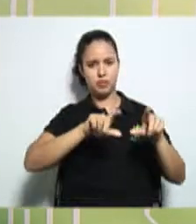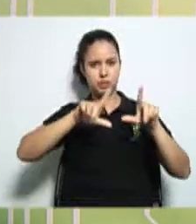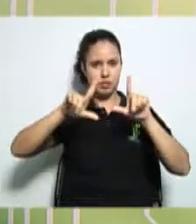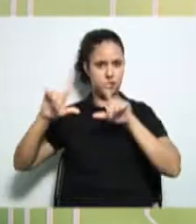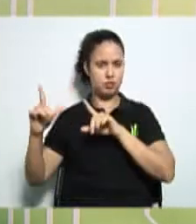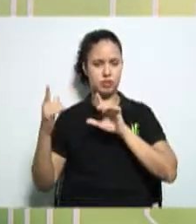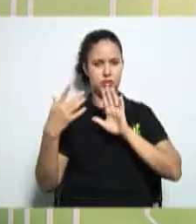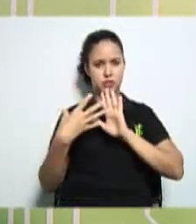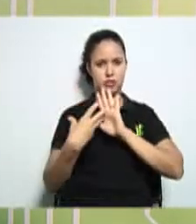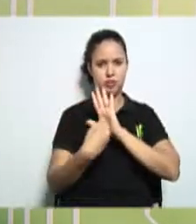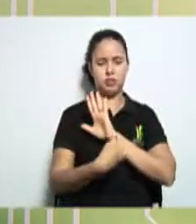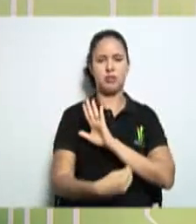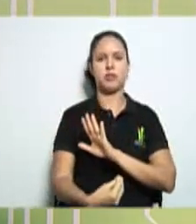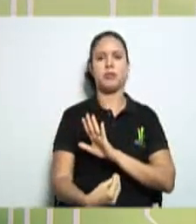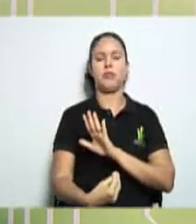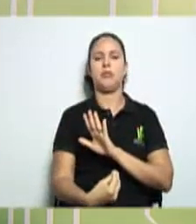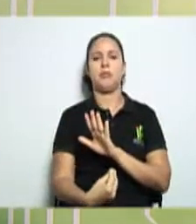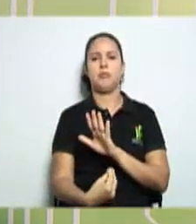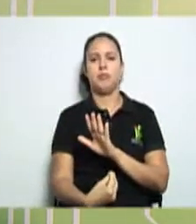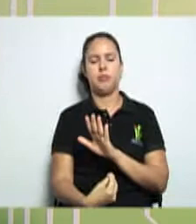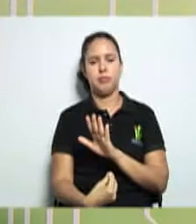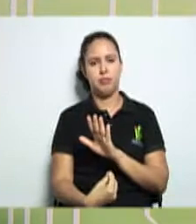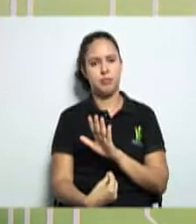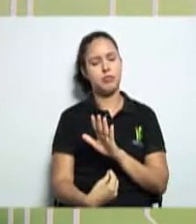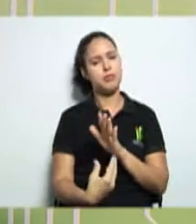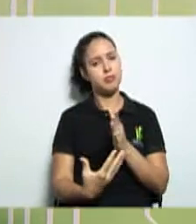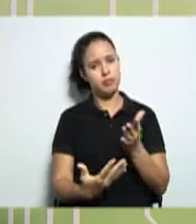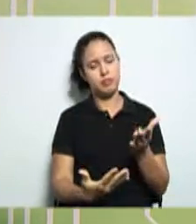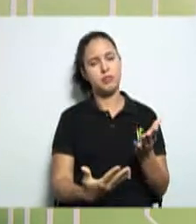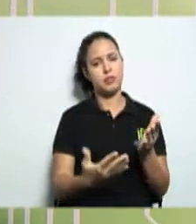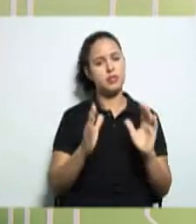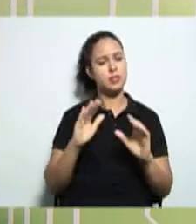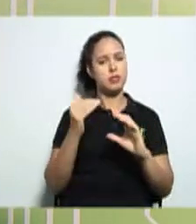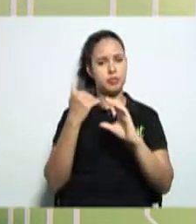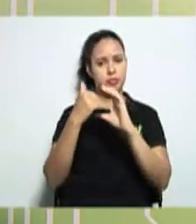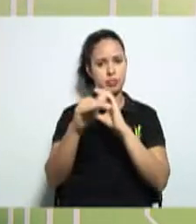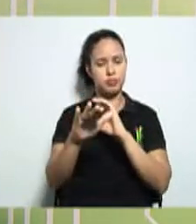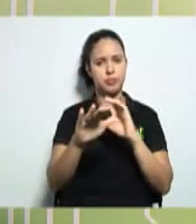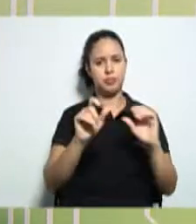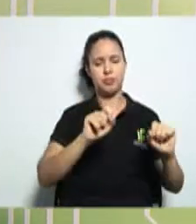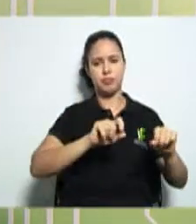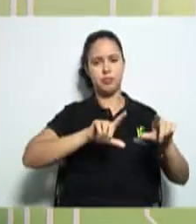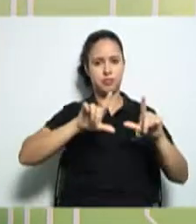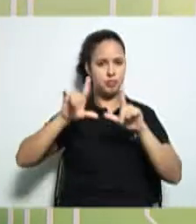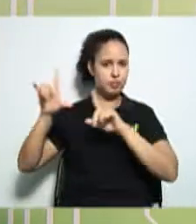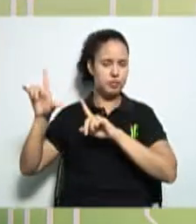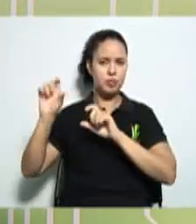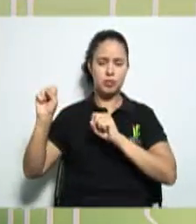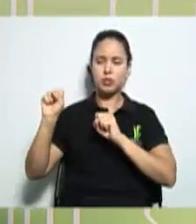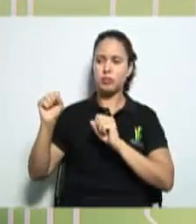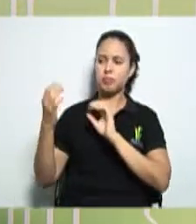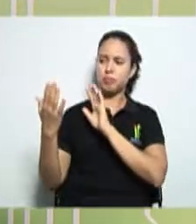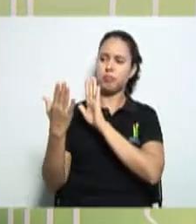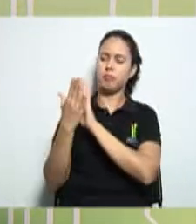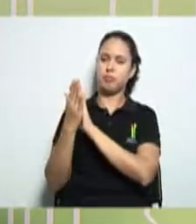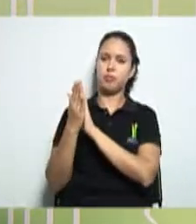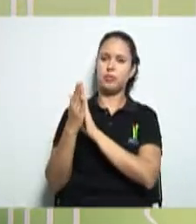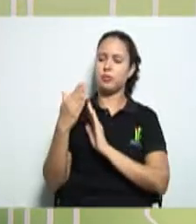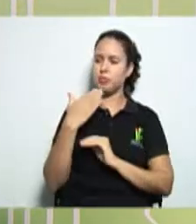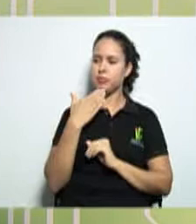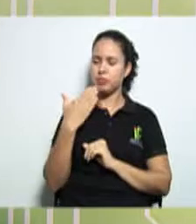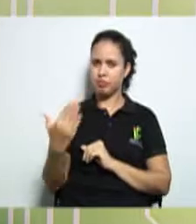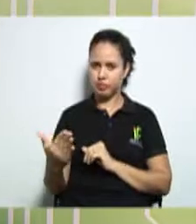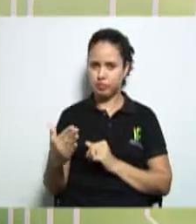slides que a gente está passando aqui. Os slides são enviados aí para o professor presencial, depois vocês podem. A gente coloca a resposta o